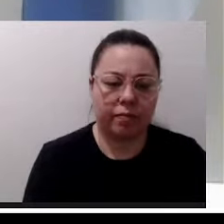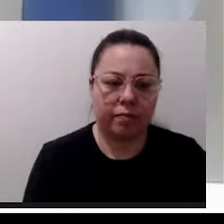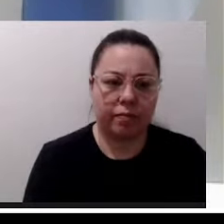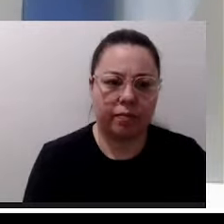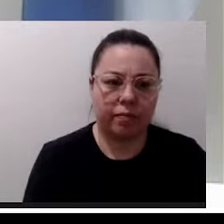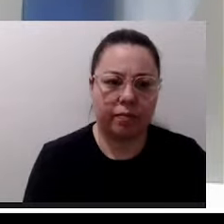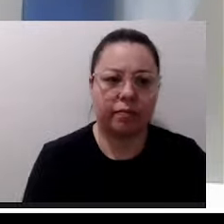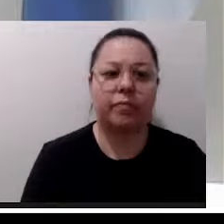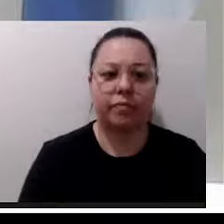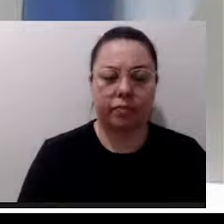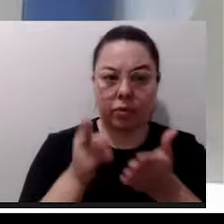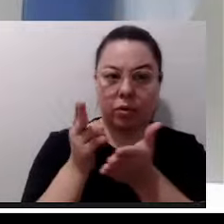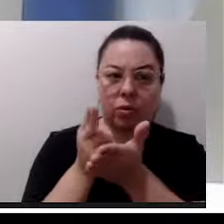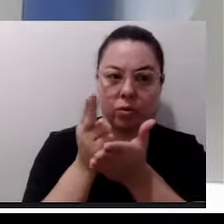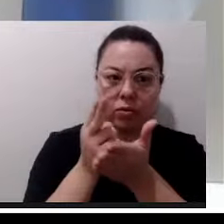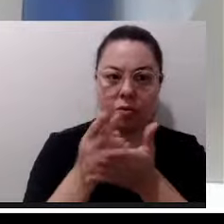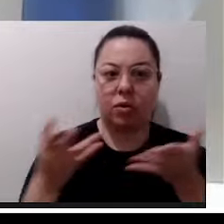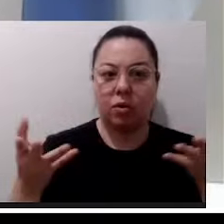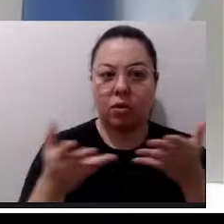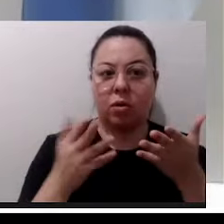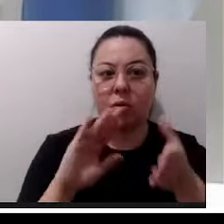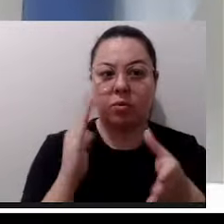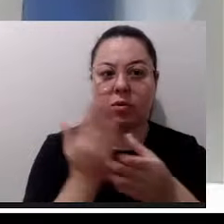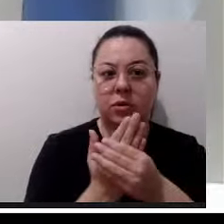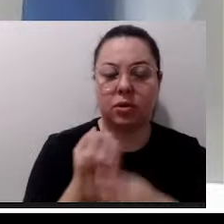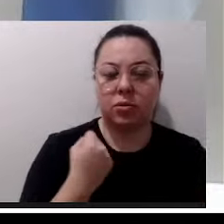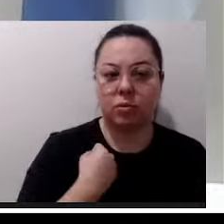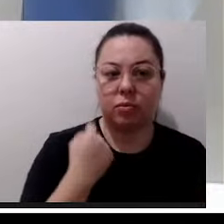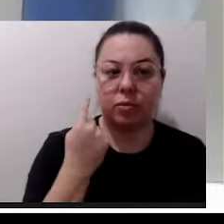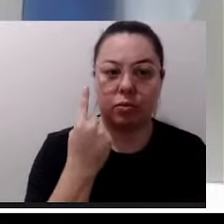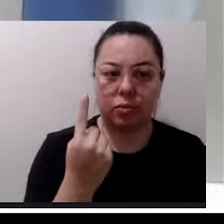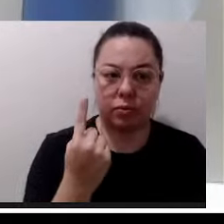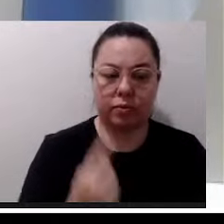Prosseguindo, vamos ao processo número 1.